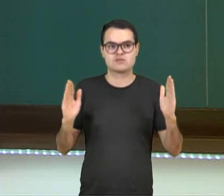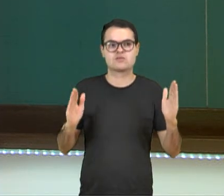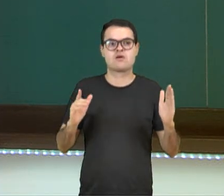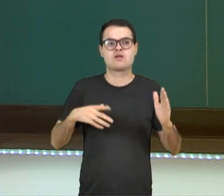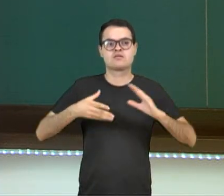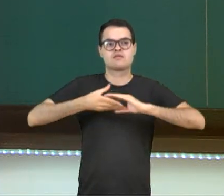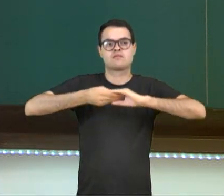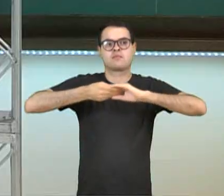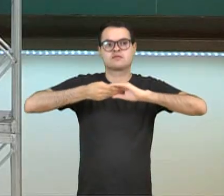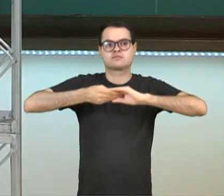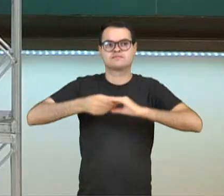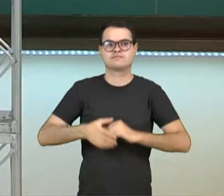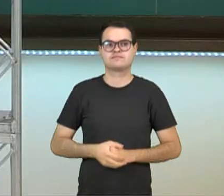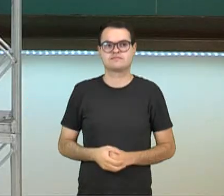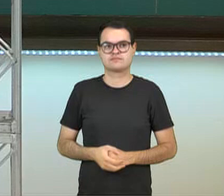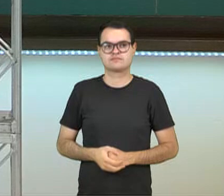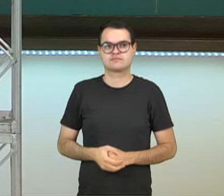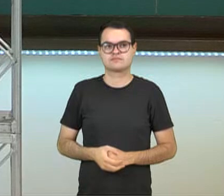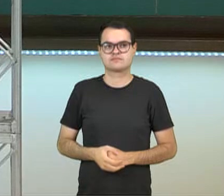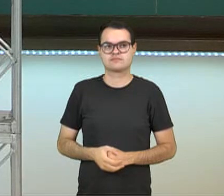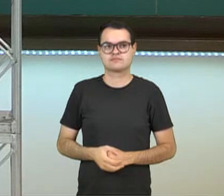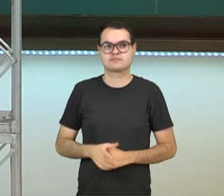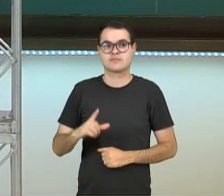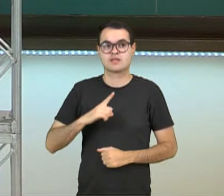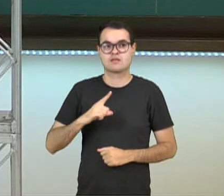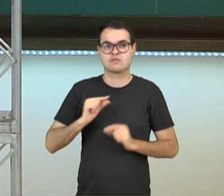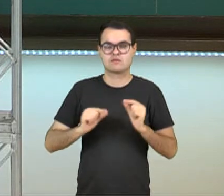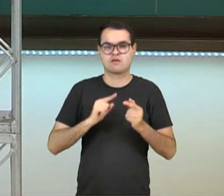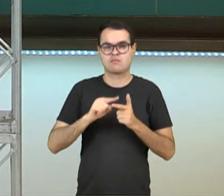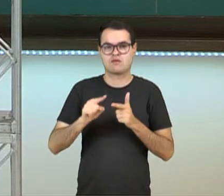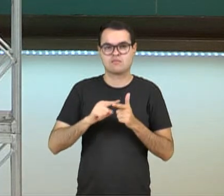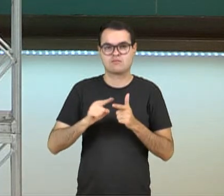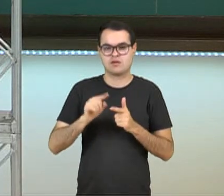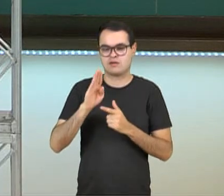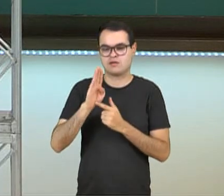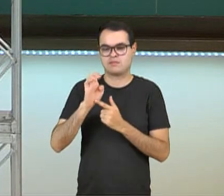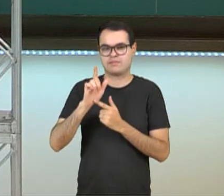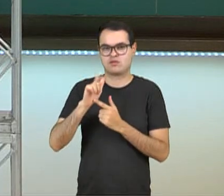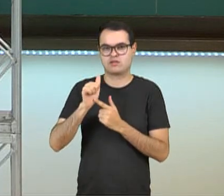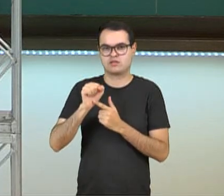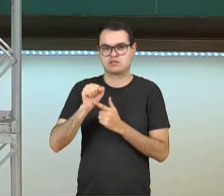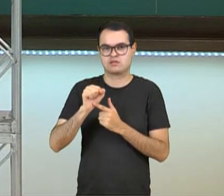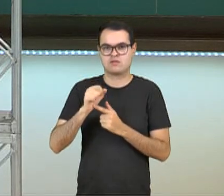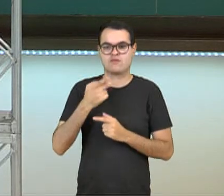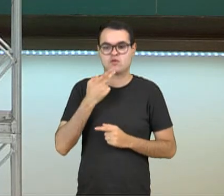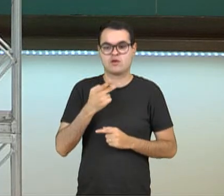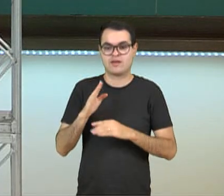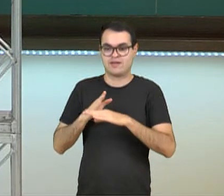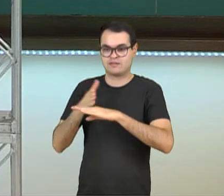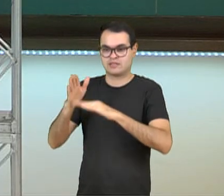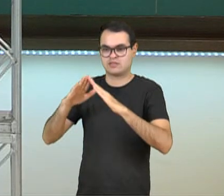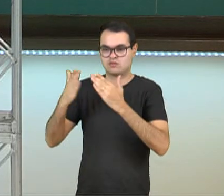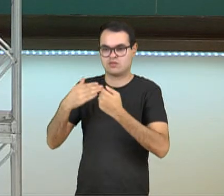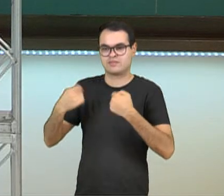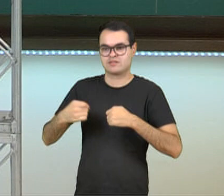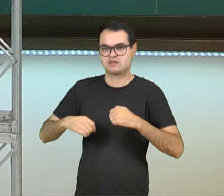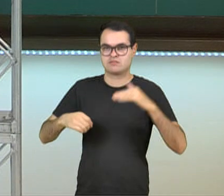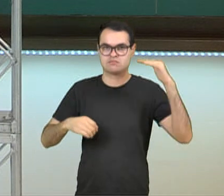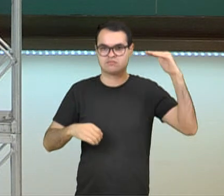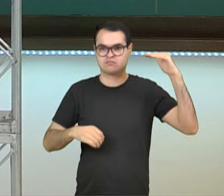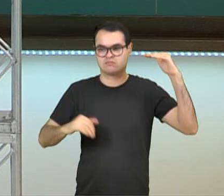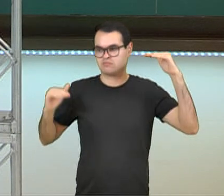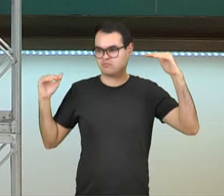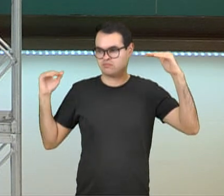Então, estava ali terrível. Por quê? Porque os belgas colocaram que tinha estatura para entrar na escola. Se fosse